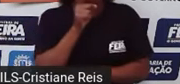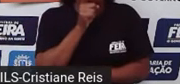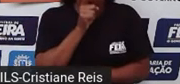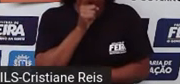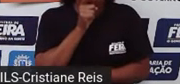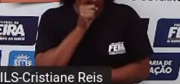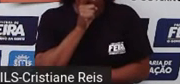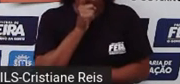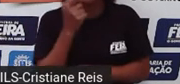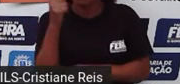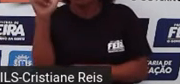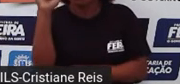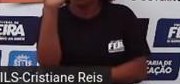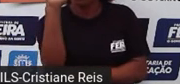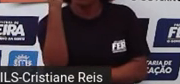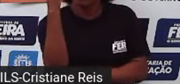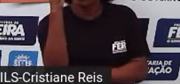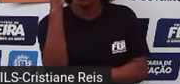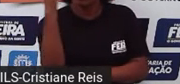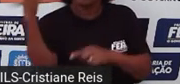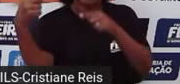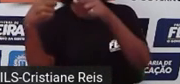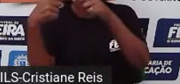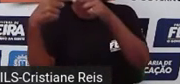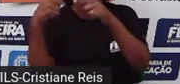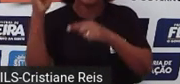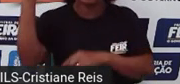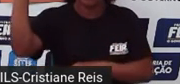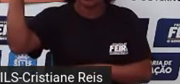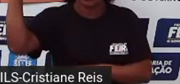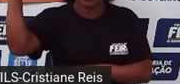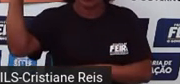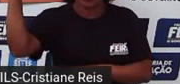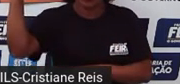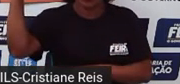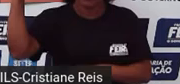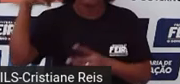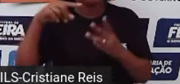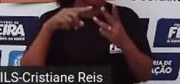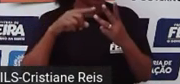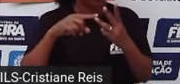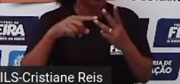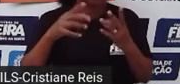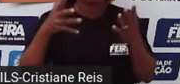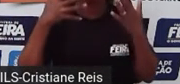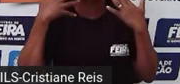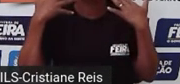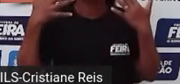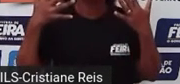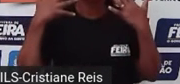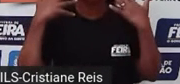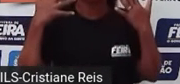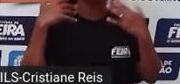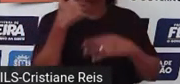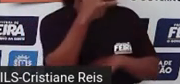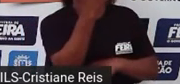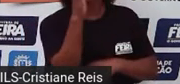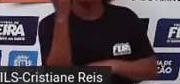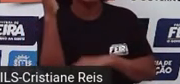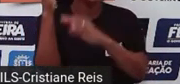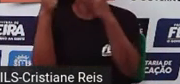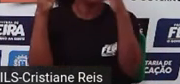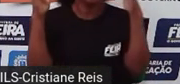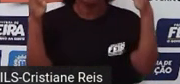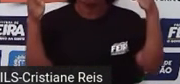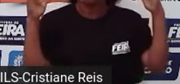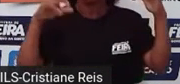aqui na parte onde eu vou chegando né para o clima temperado aí você já vai percebendo que vai aparecendo também as florestas temperadas e